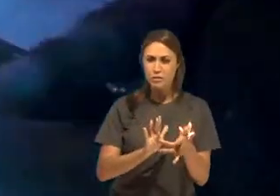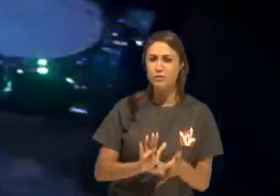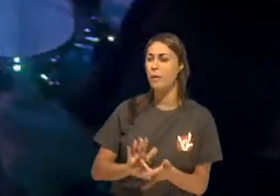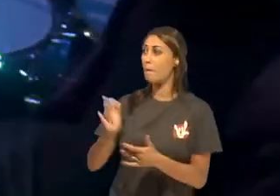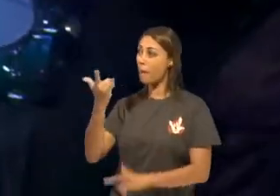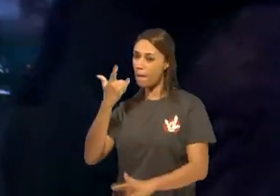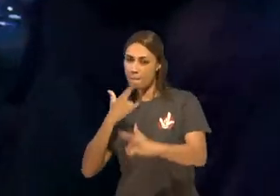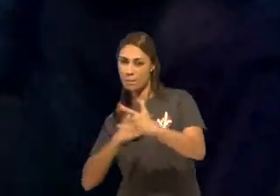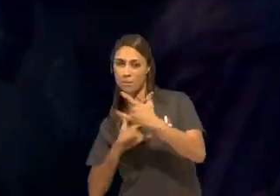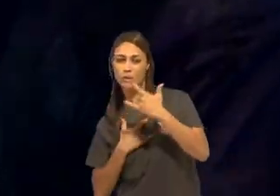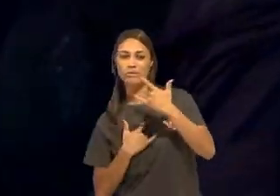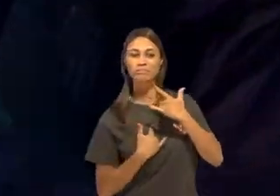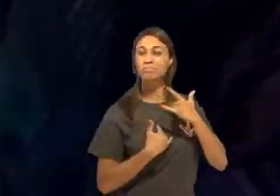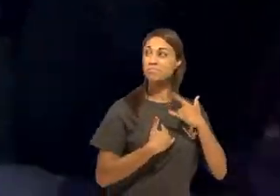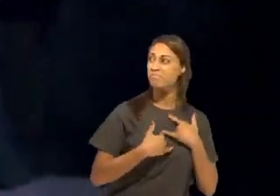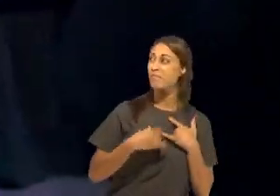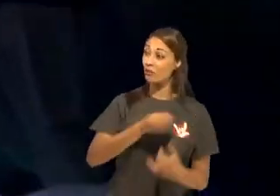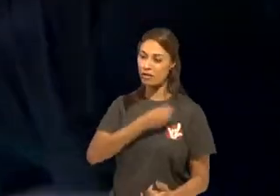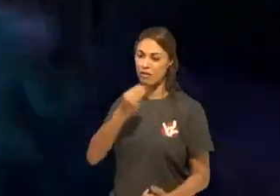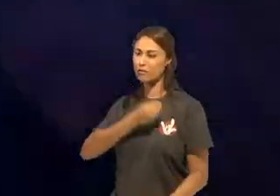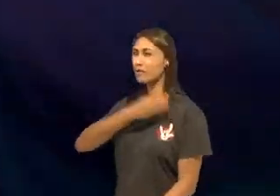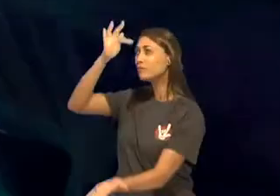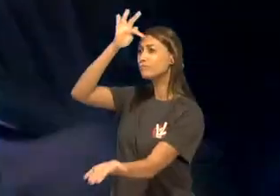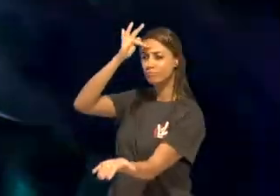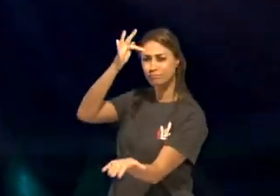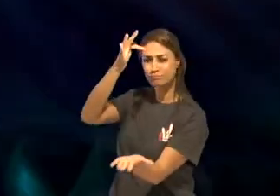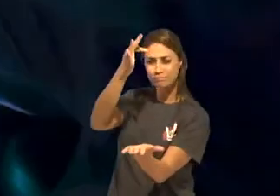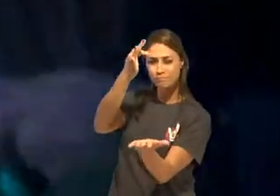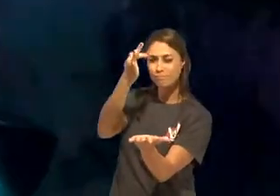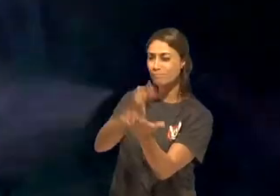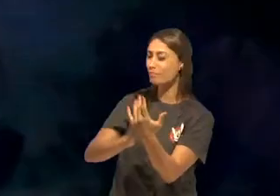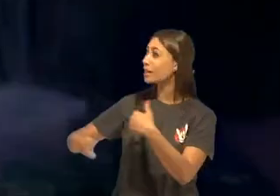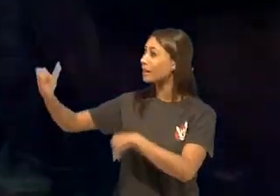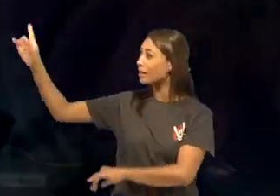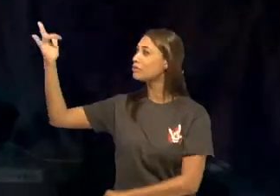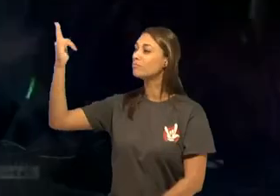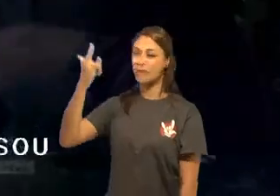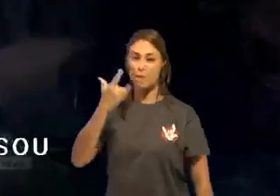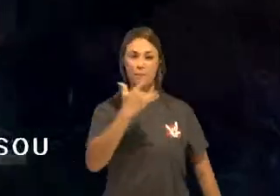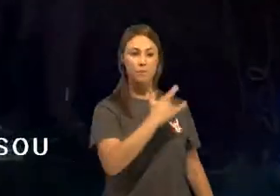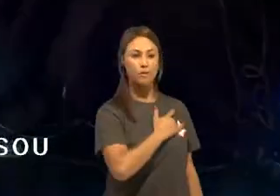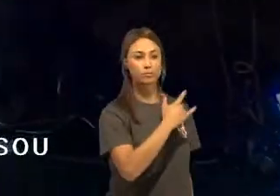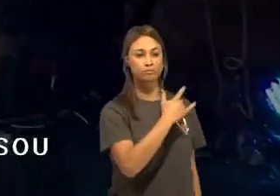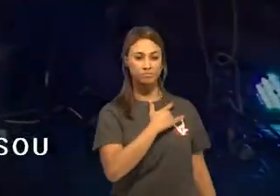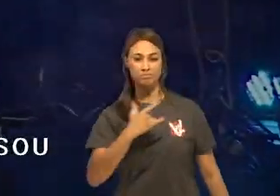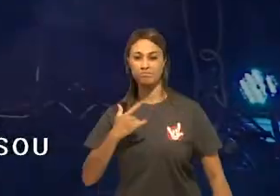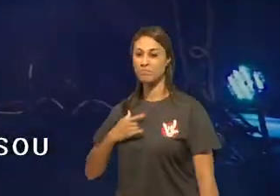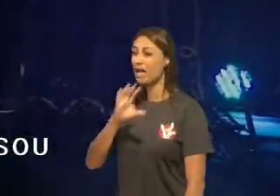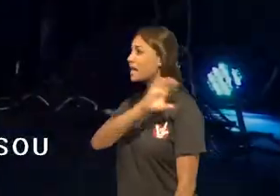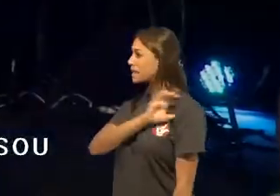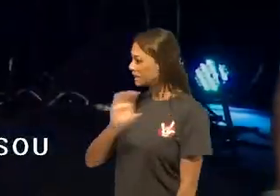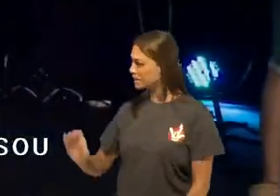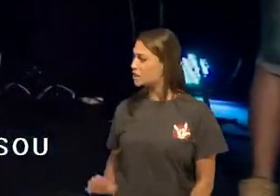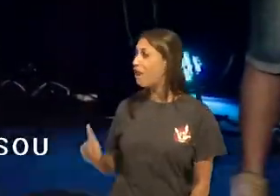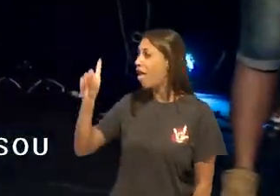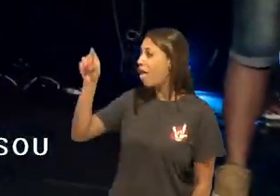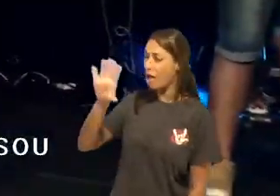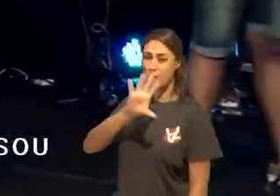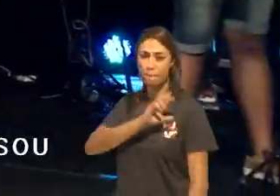Mas Cristo em mim. Vivo pela fé daquele que me amou. Cristo em mim é o